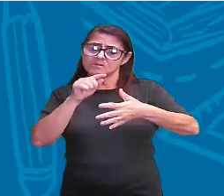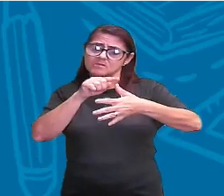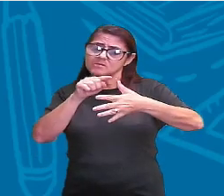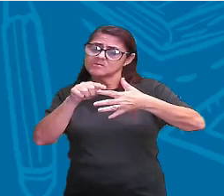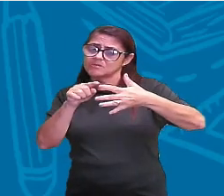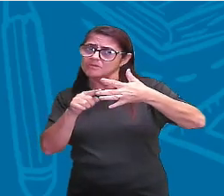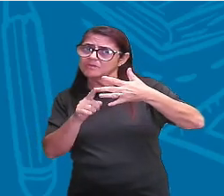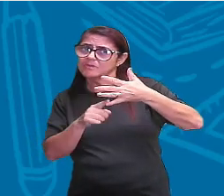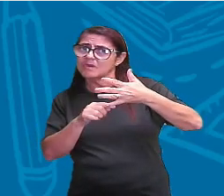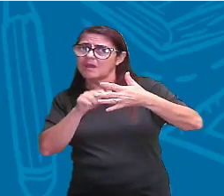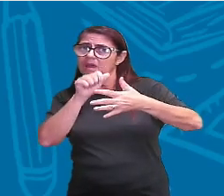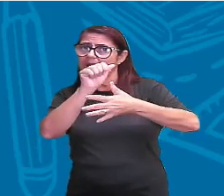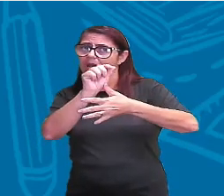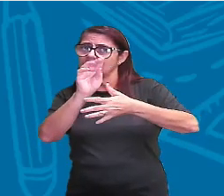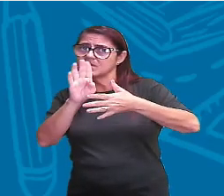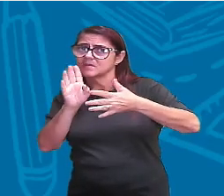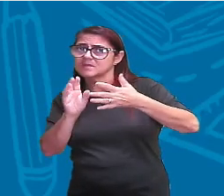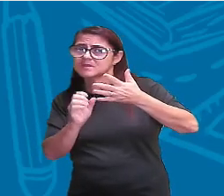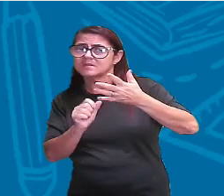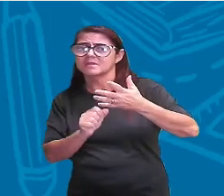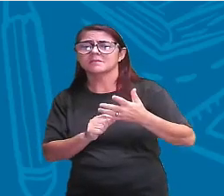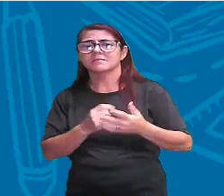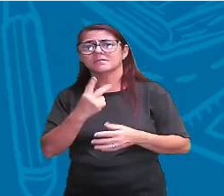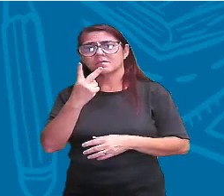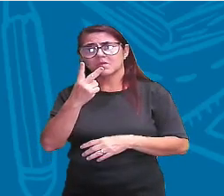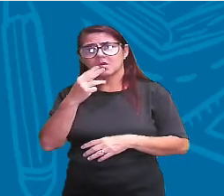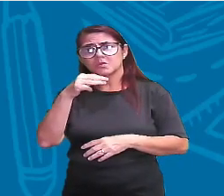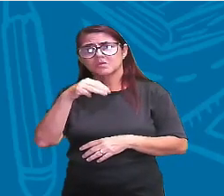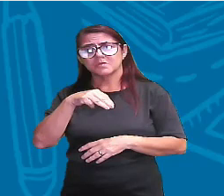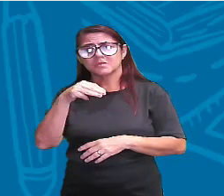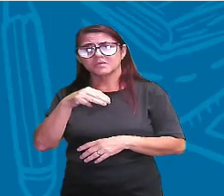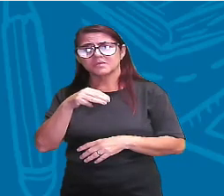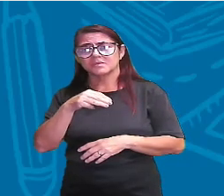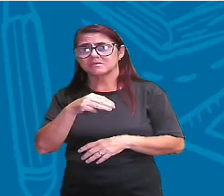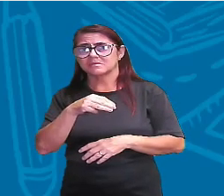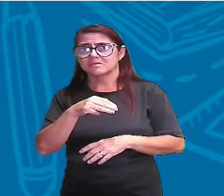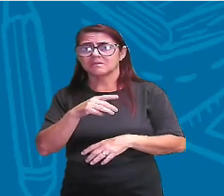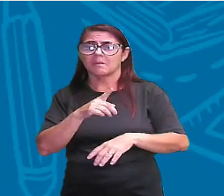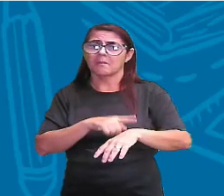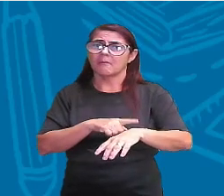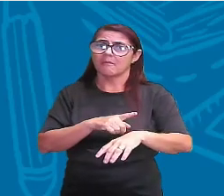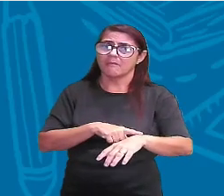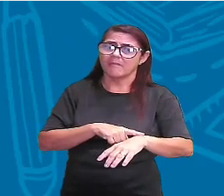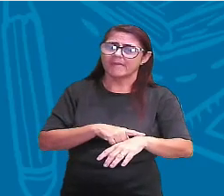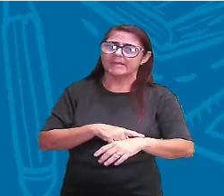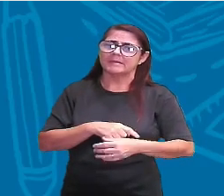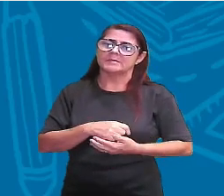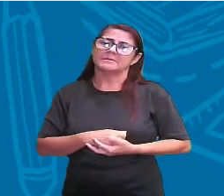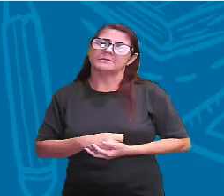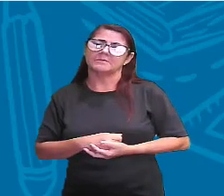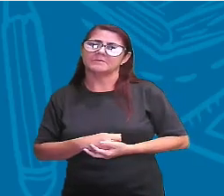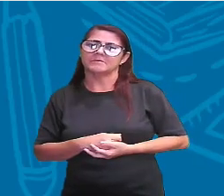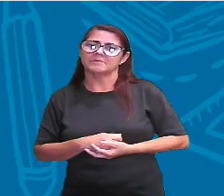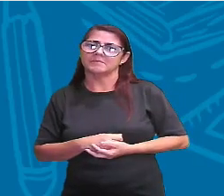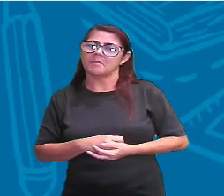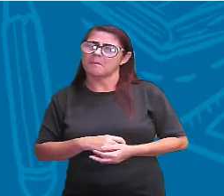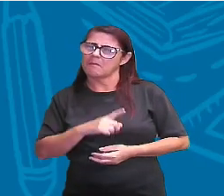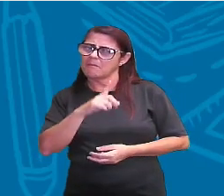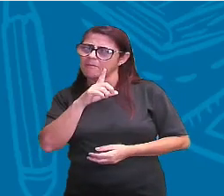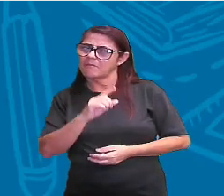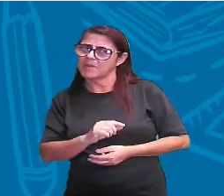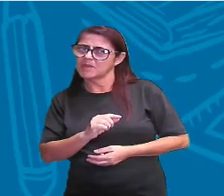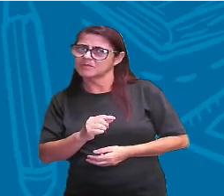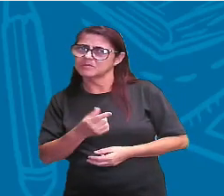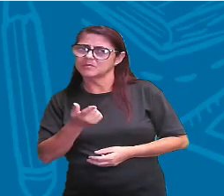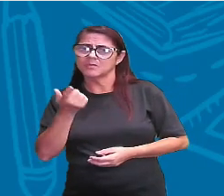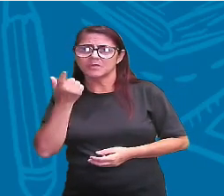certo? 2 minutinhos não é o suficiente, mas eu vou deixar aí menos que isso porque